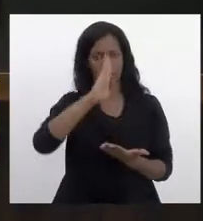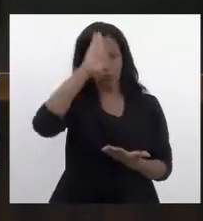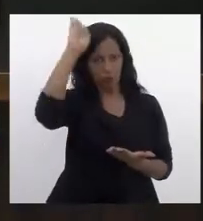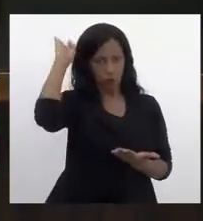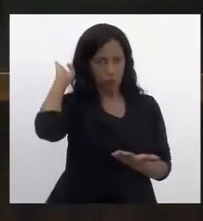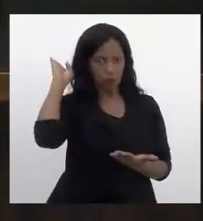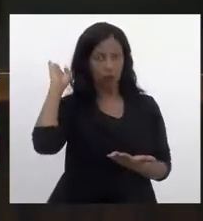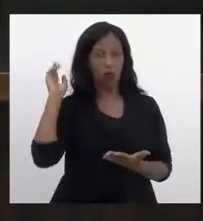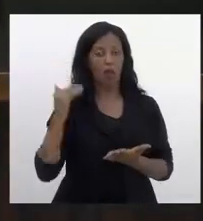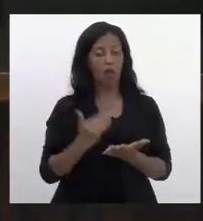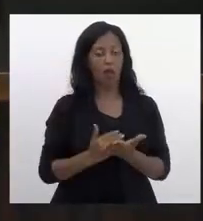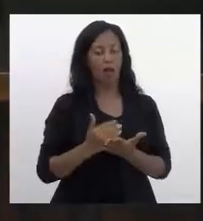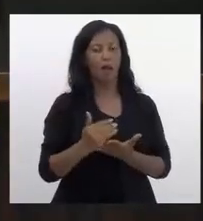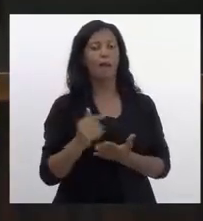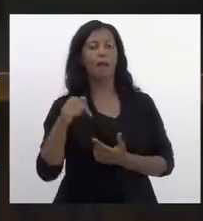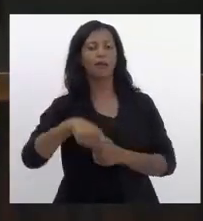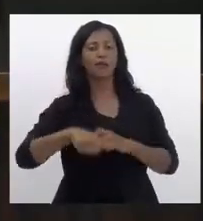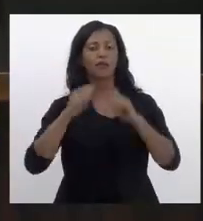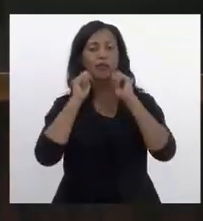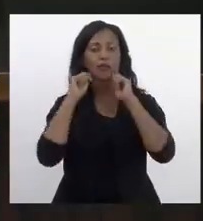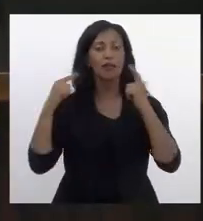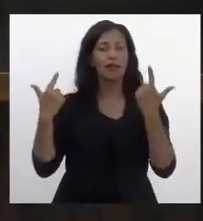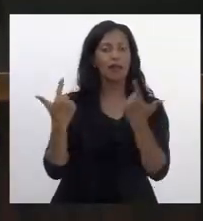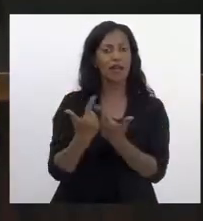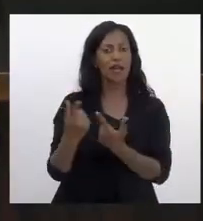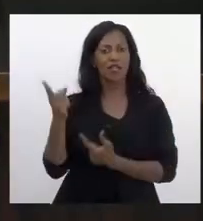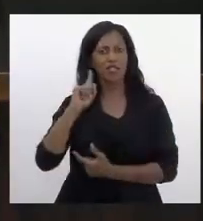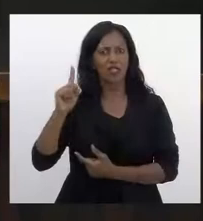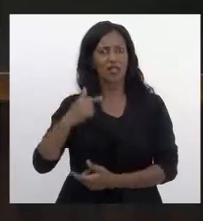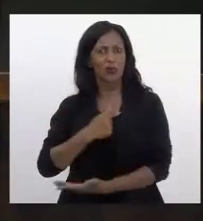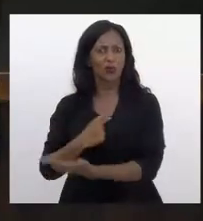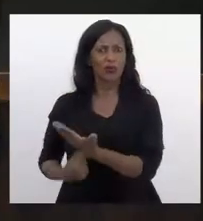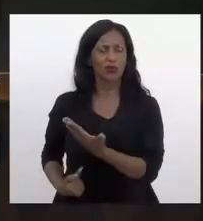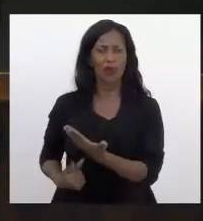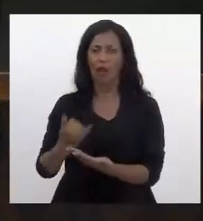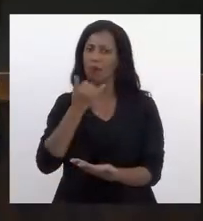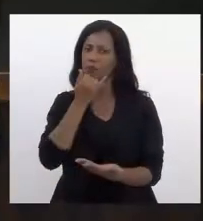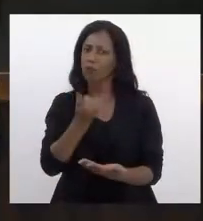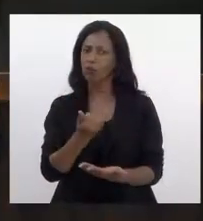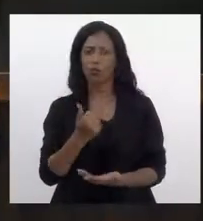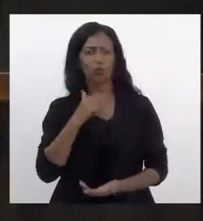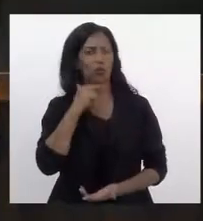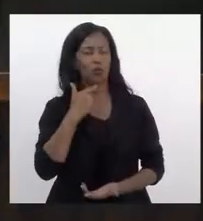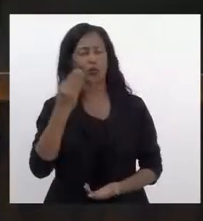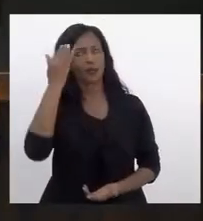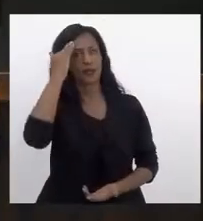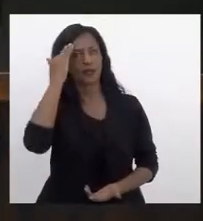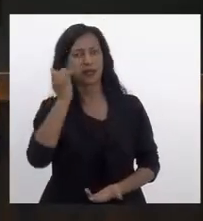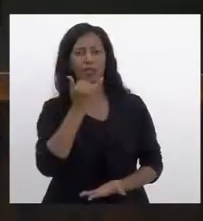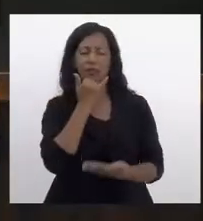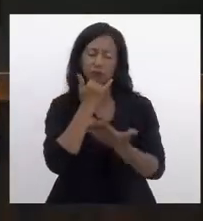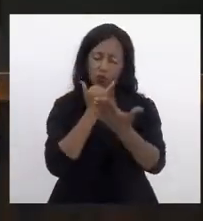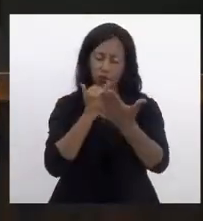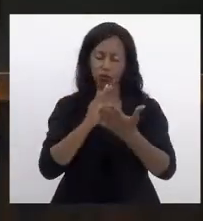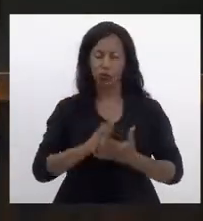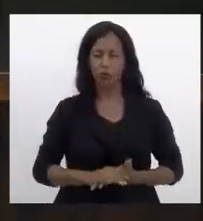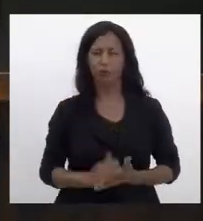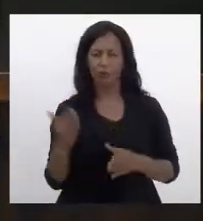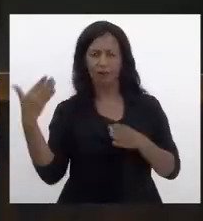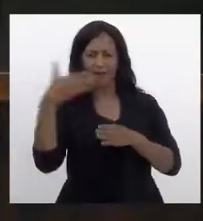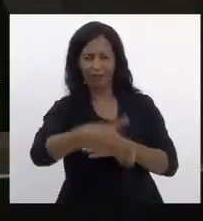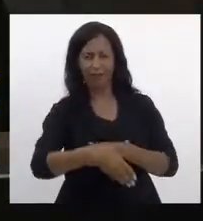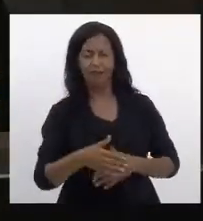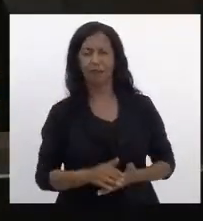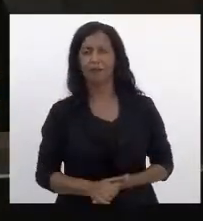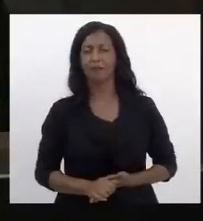bombeiros a partir do Poder Legislativo e não a partir do Poder Executivo. Me desculpe, mas eu não consigo entender. Pela intervenção.